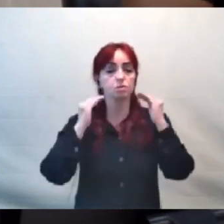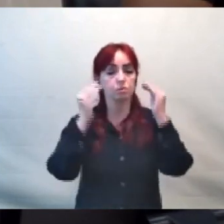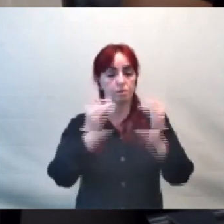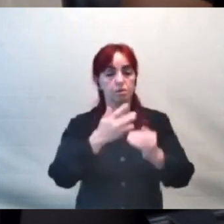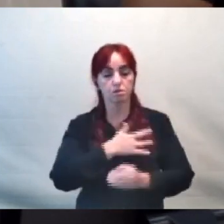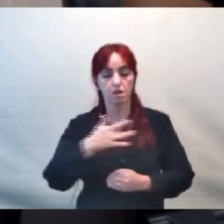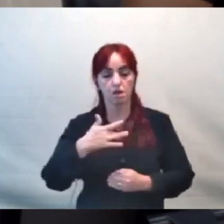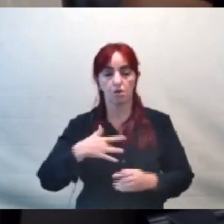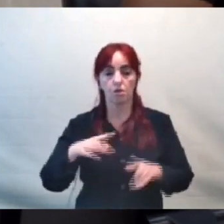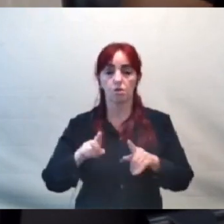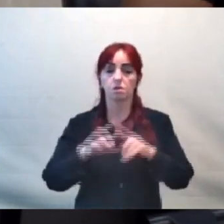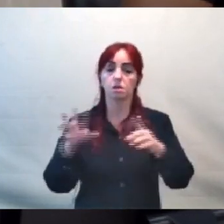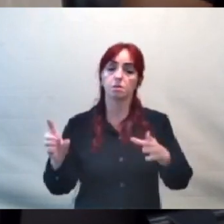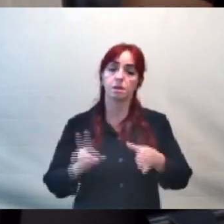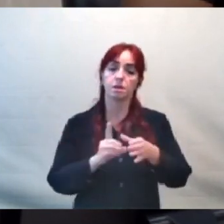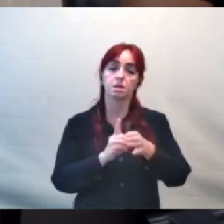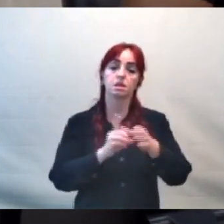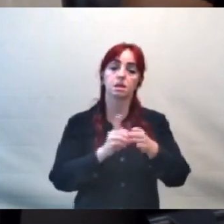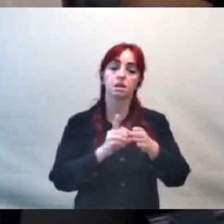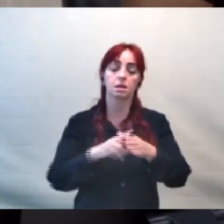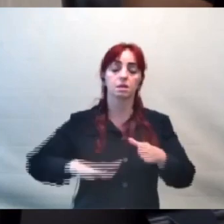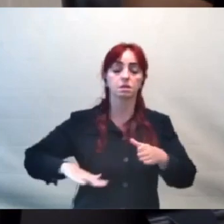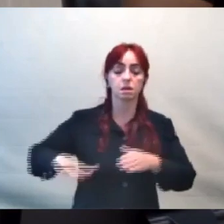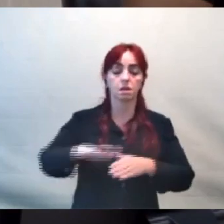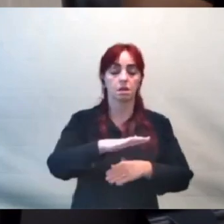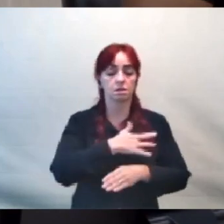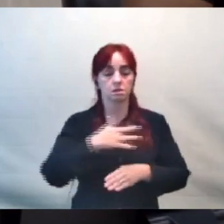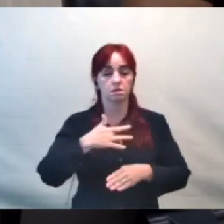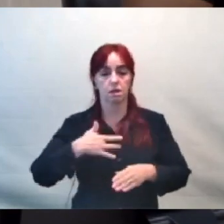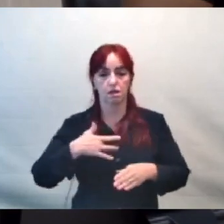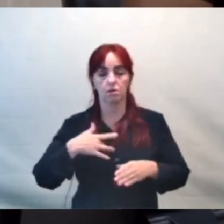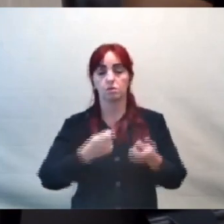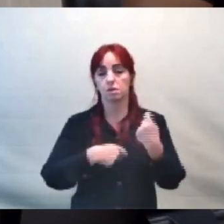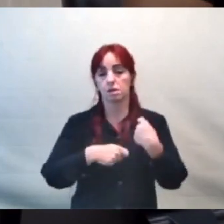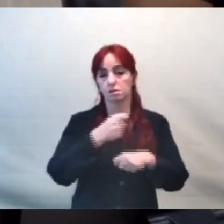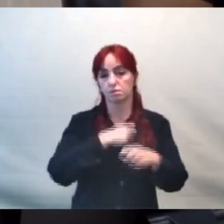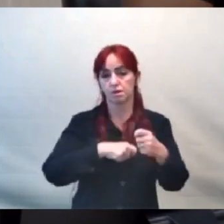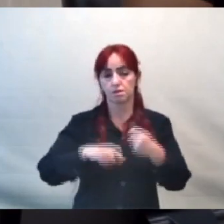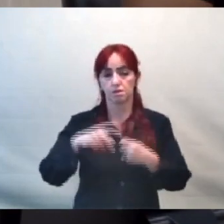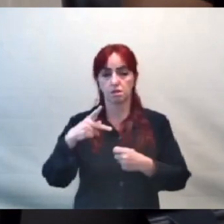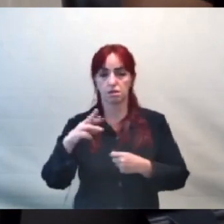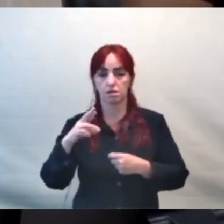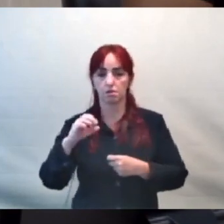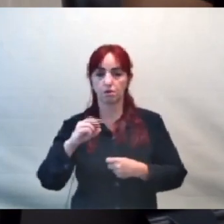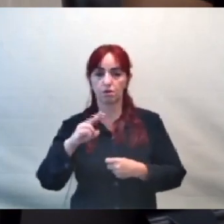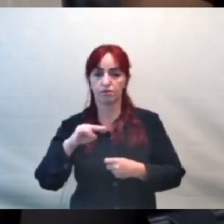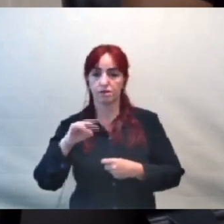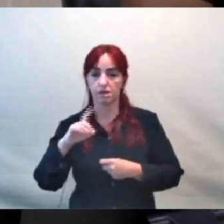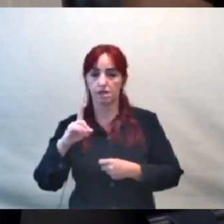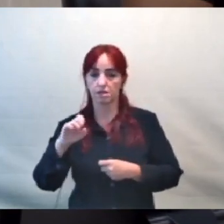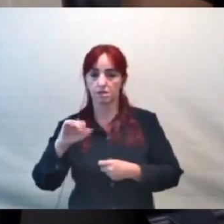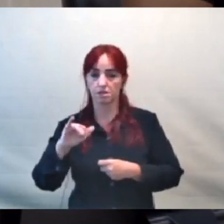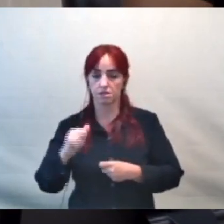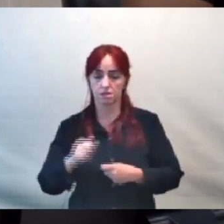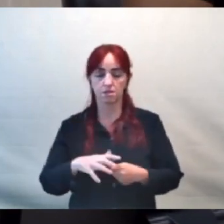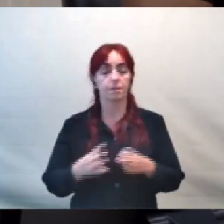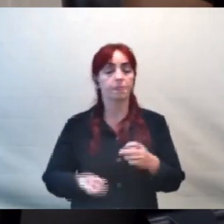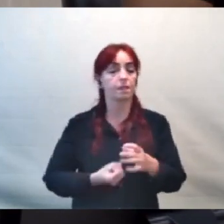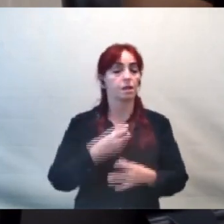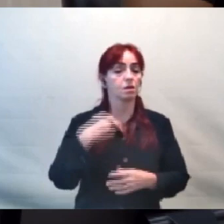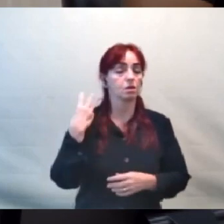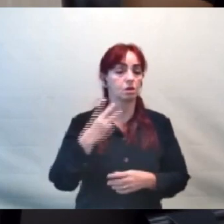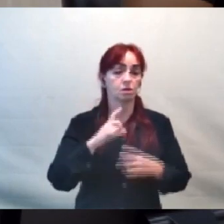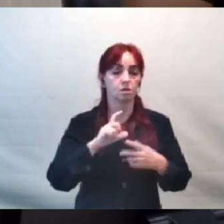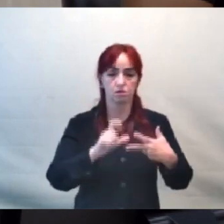de atividade de saúde da administração Providências. De autoria do nosso executivo, mensagem número